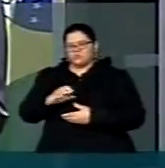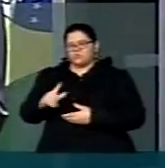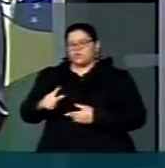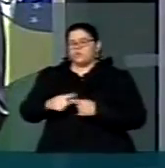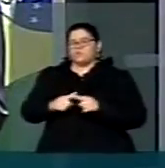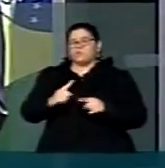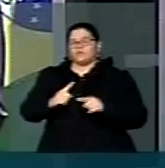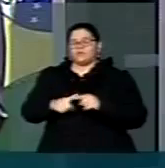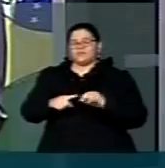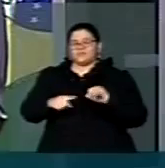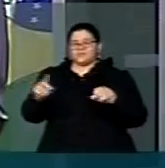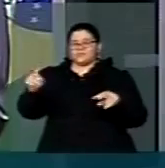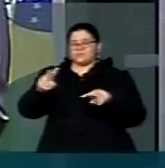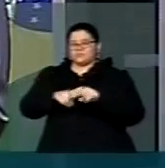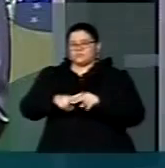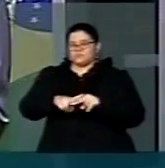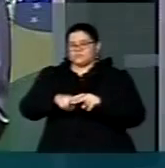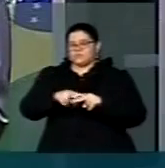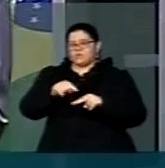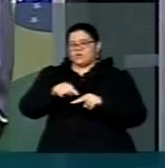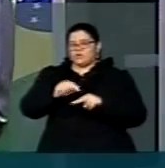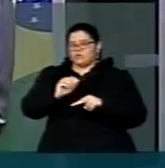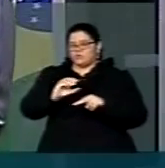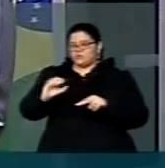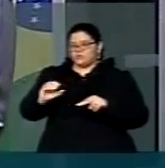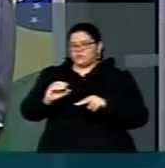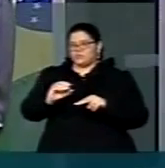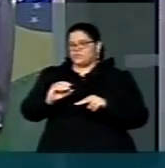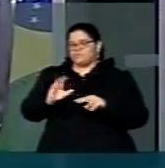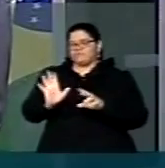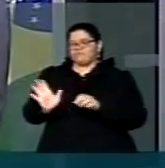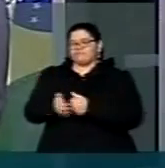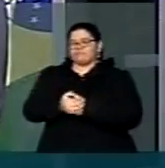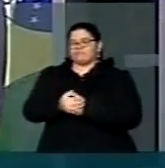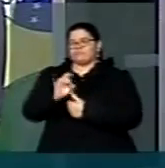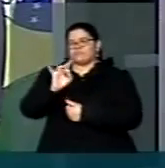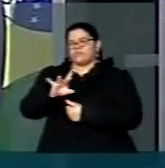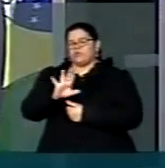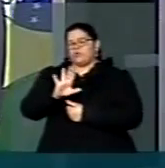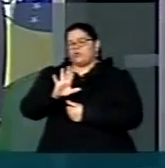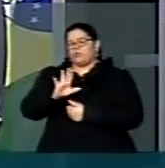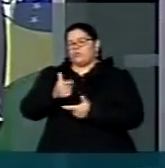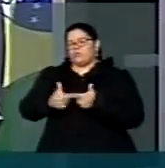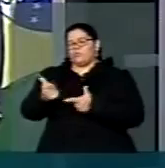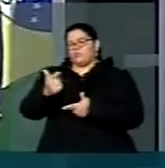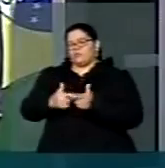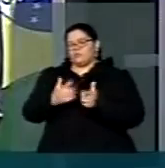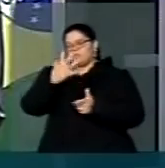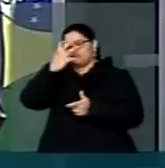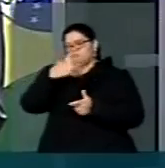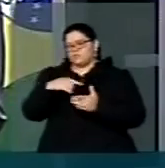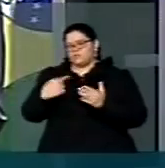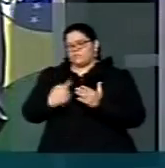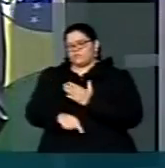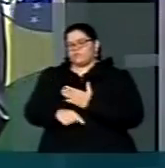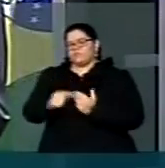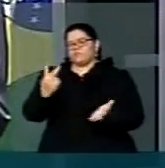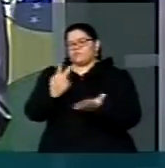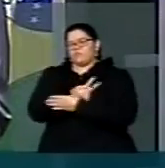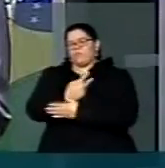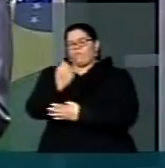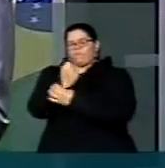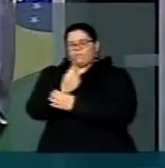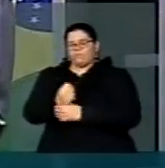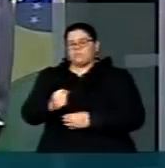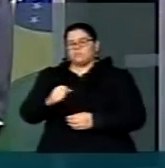brasileiro seria apenas mascarar e provavelmente até agravar a já precária situação da segurança pública em nosso